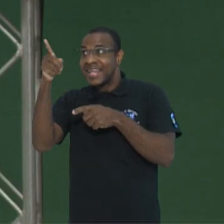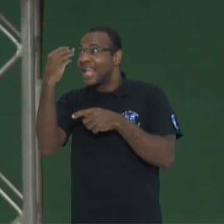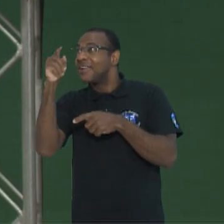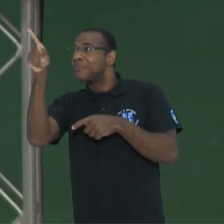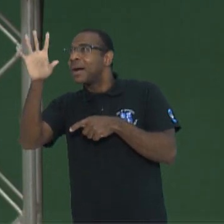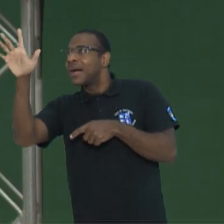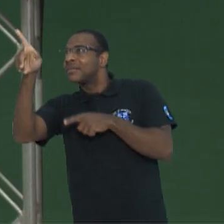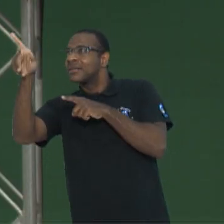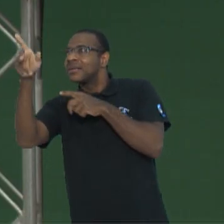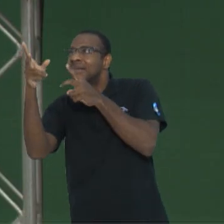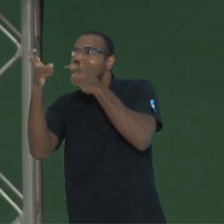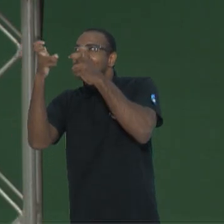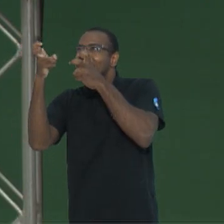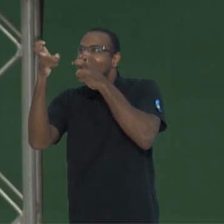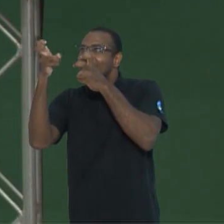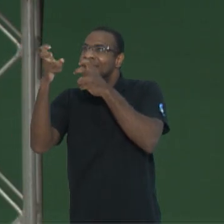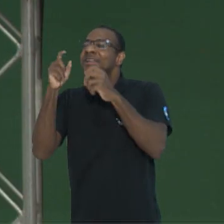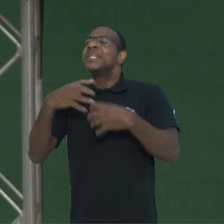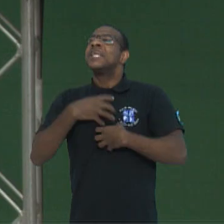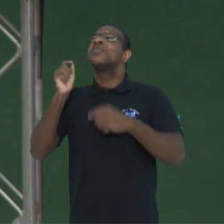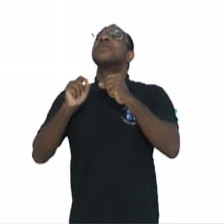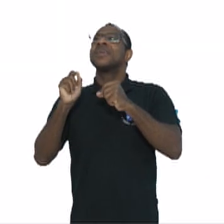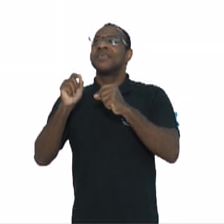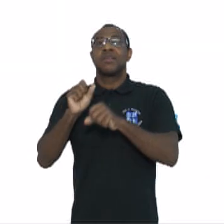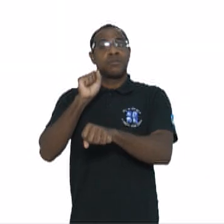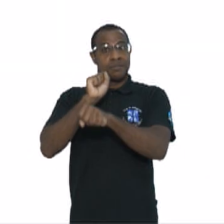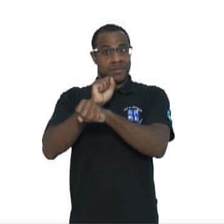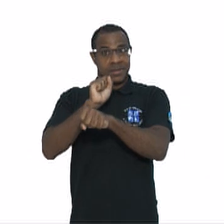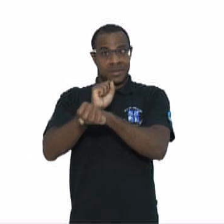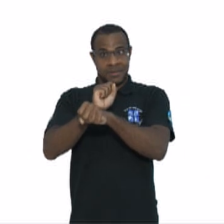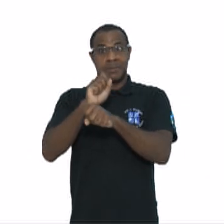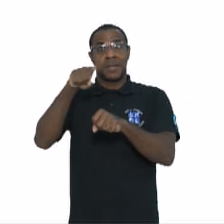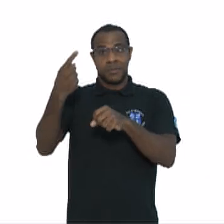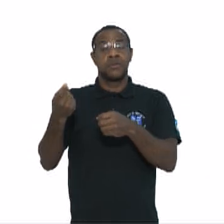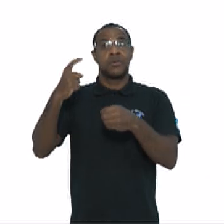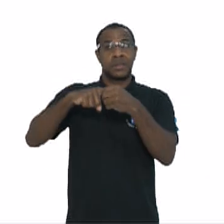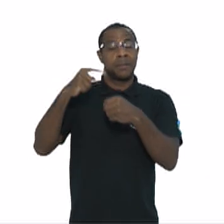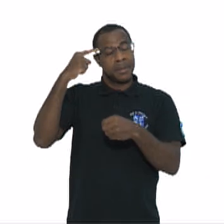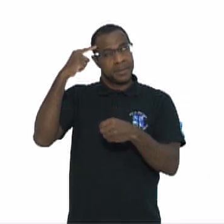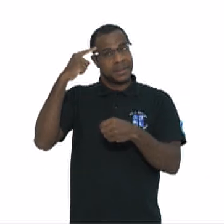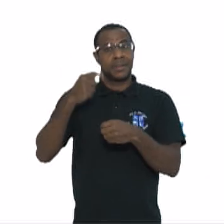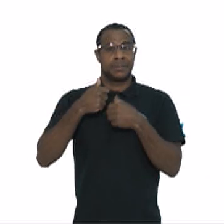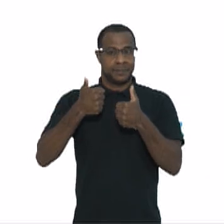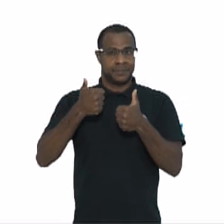imagem? Vou dar um tempinho para vocês e a gente já volta. Thank you.